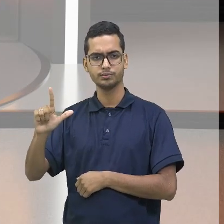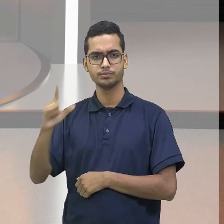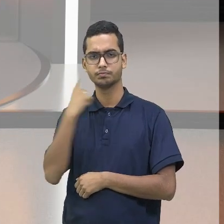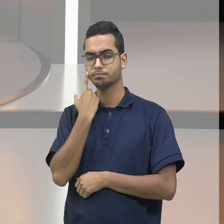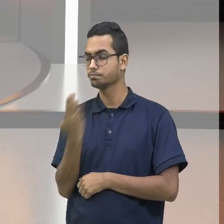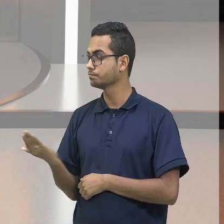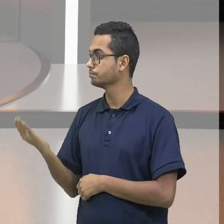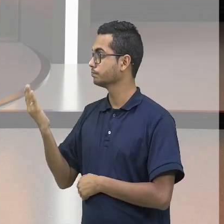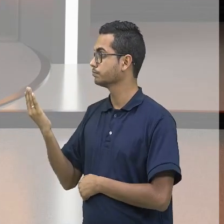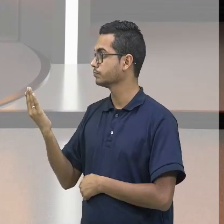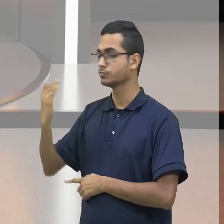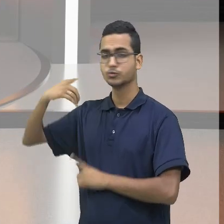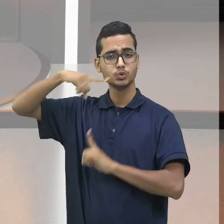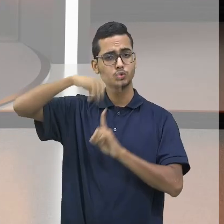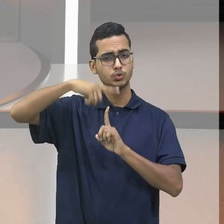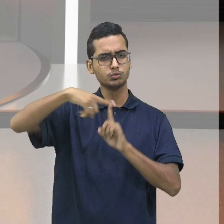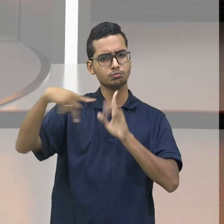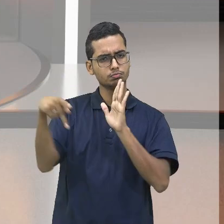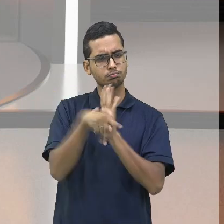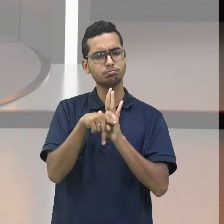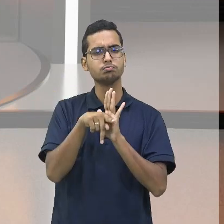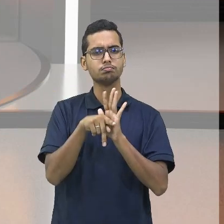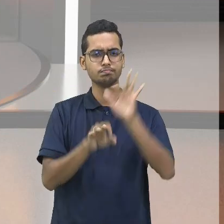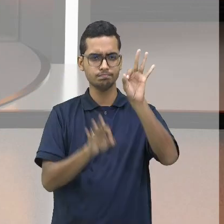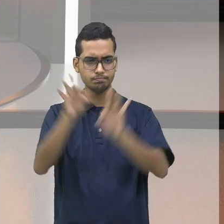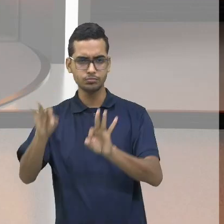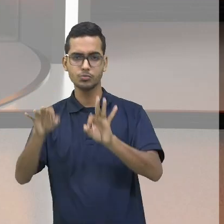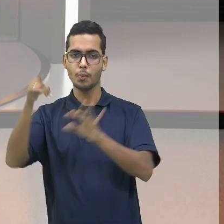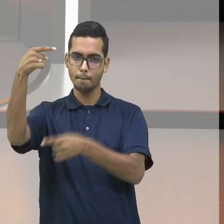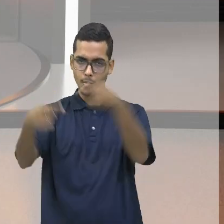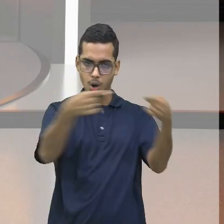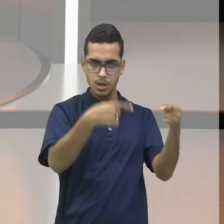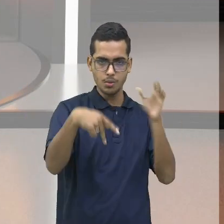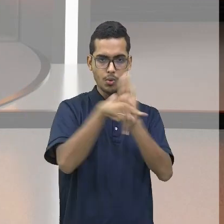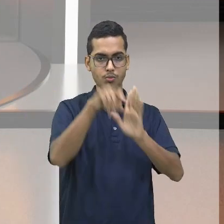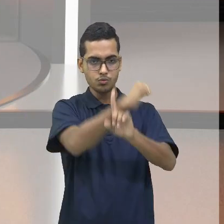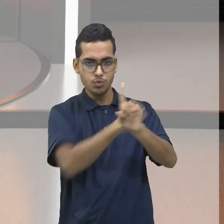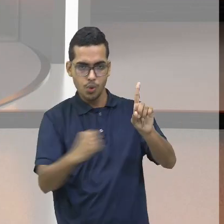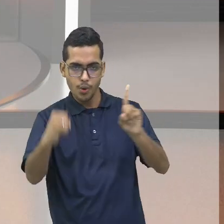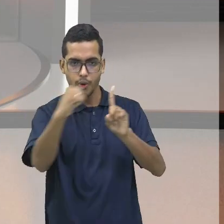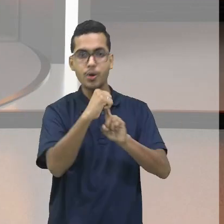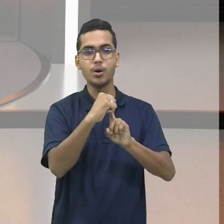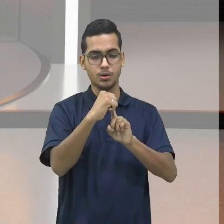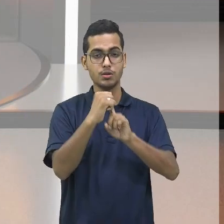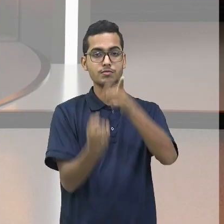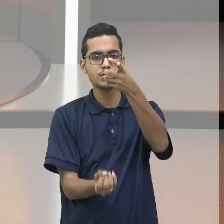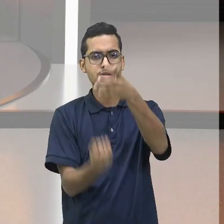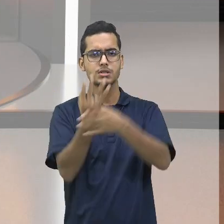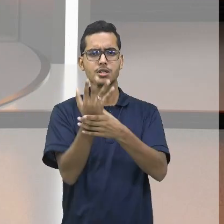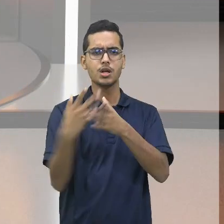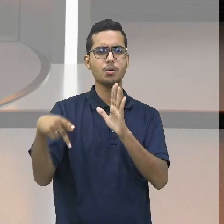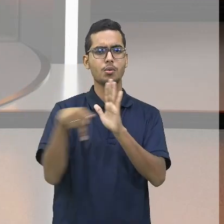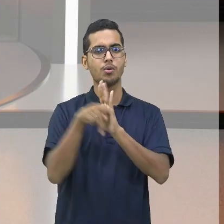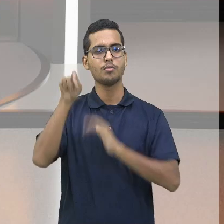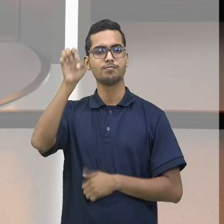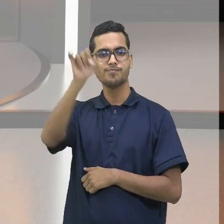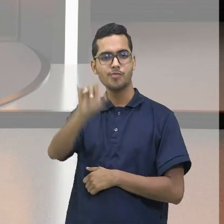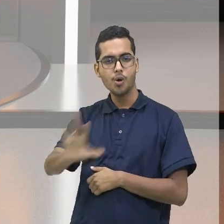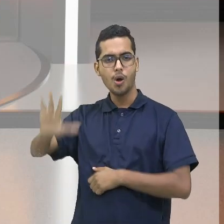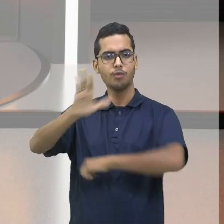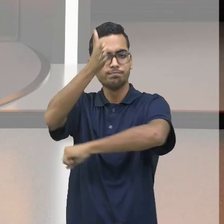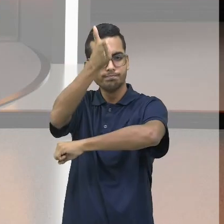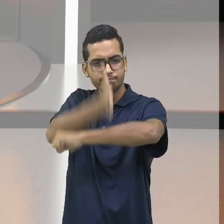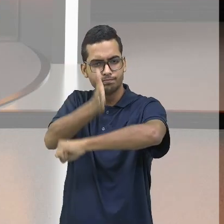um sistema político, econômico e social que se desenvolveu na Europa medieval como